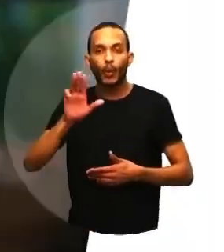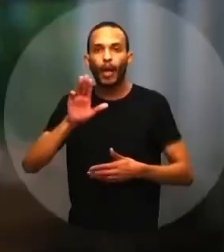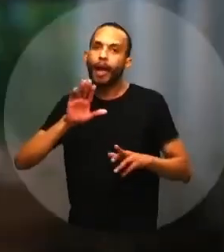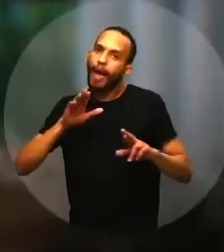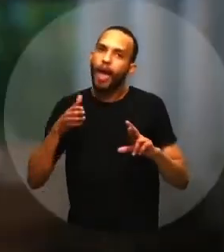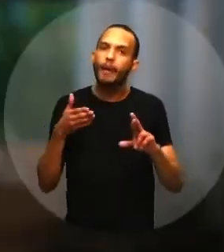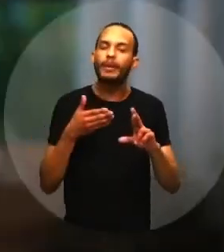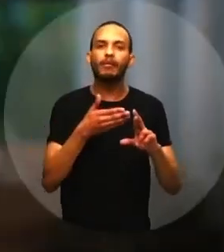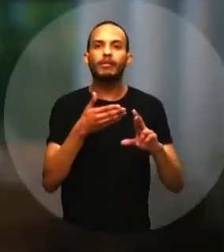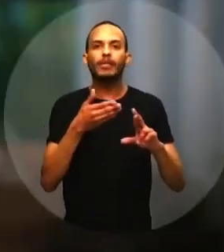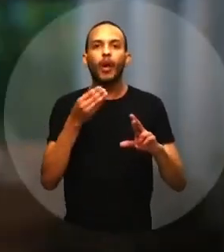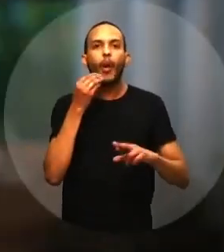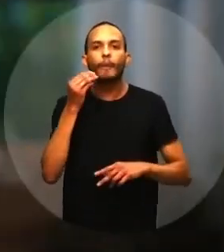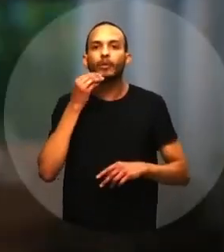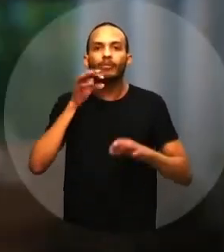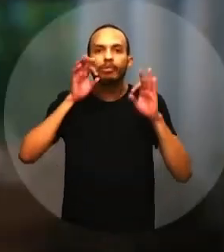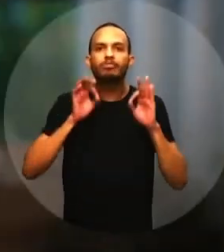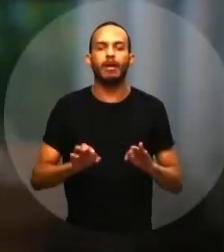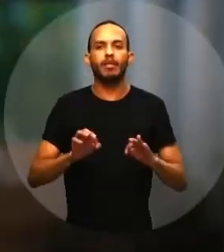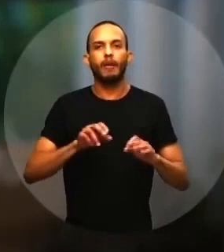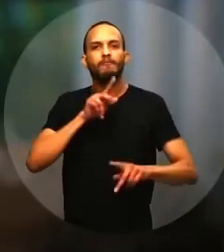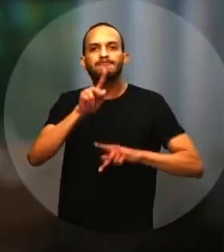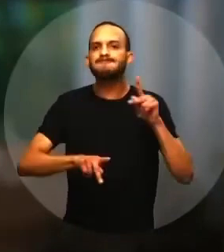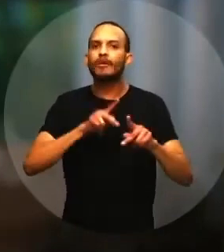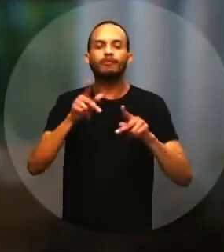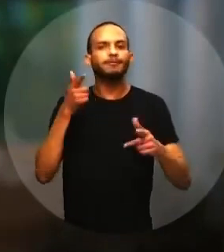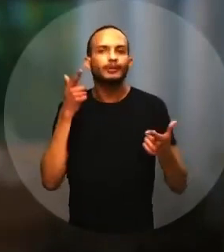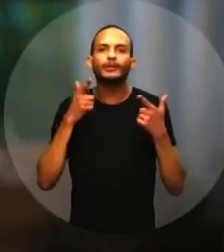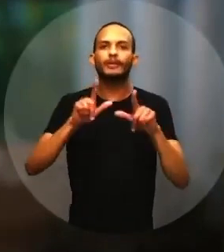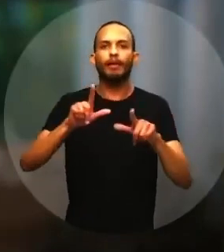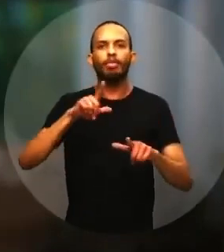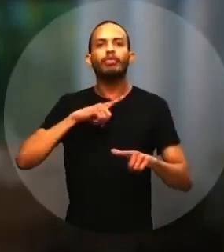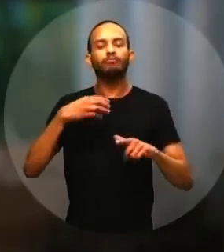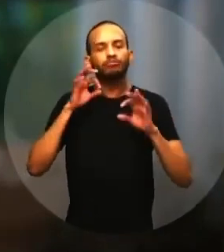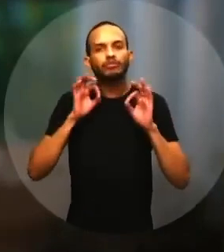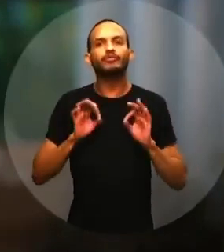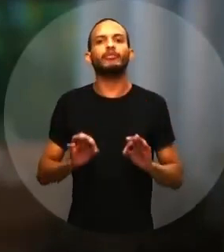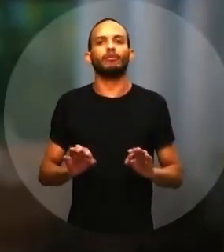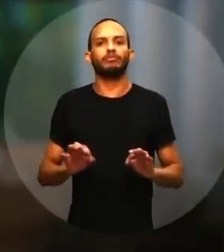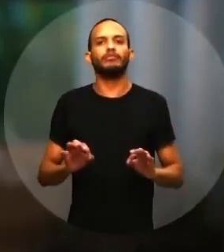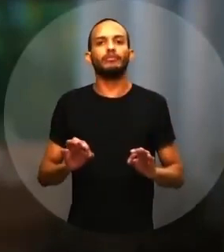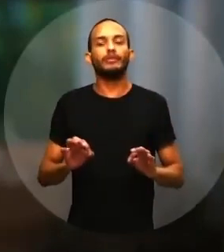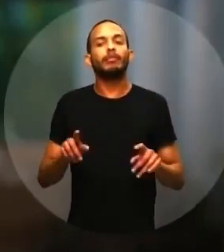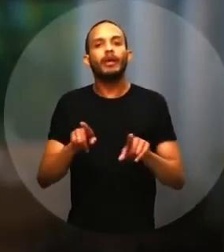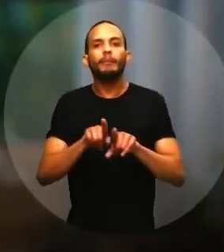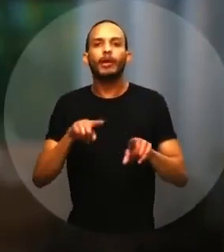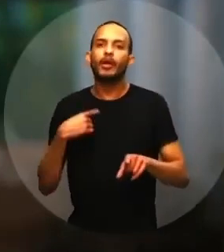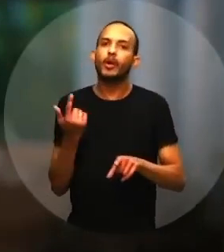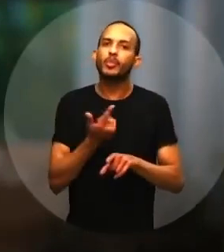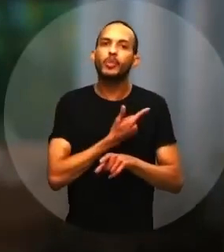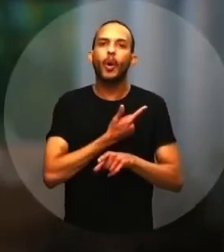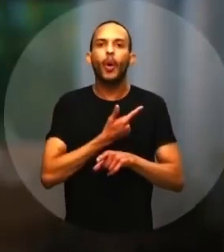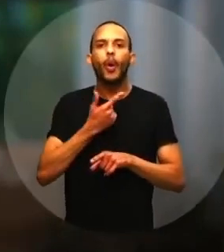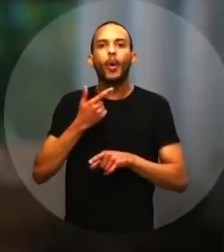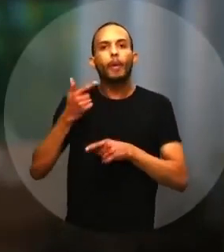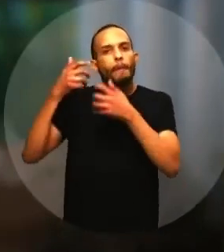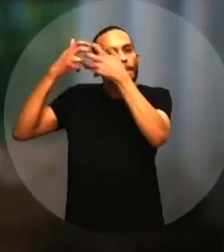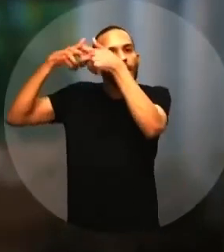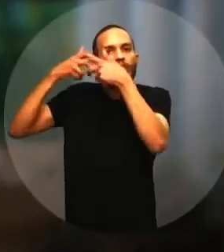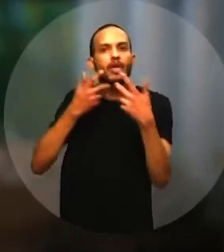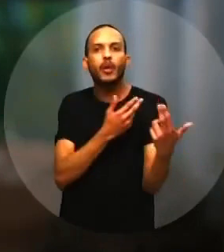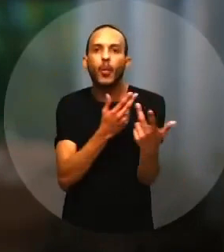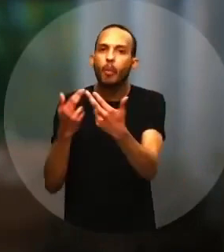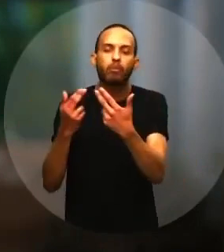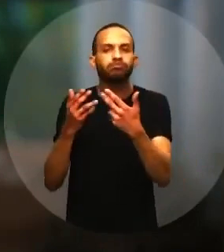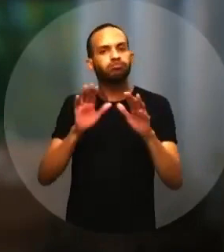Lula representa Alternativa certa para o nosso povo voltar a ter dignidade mesmo que a gente não pense